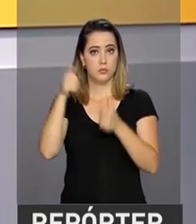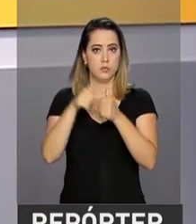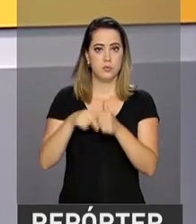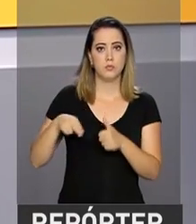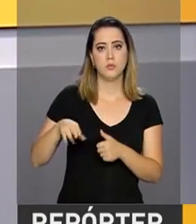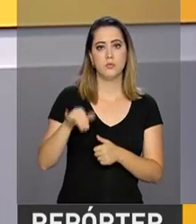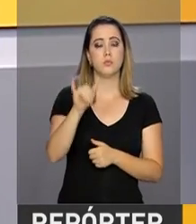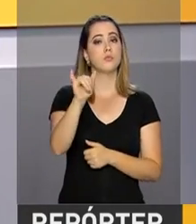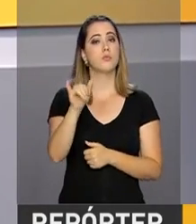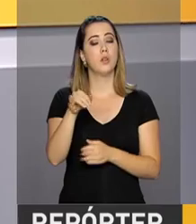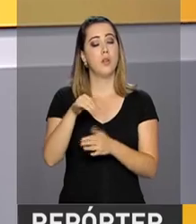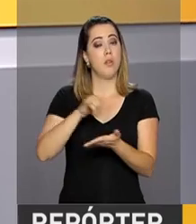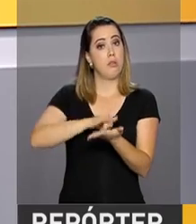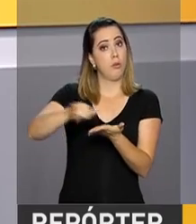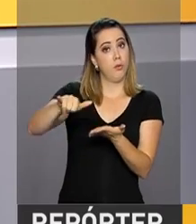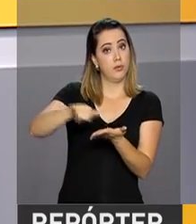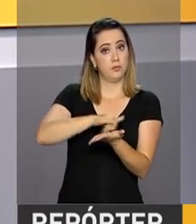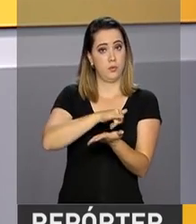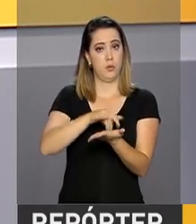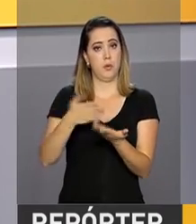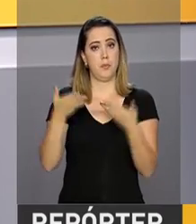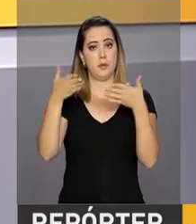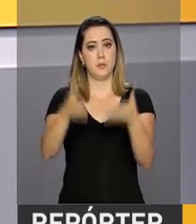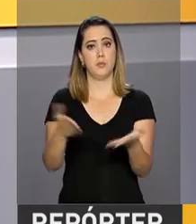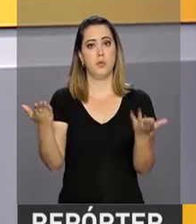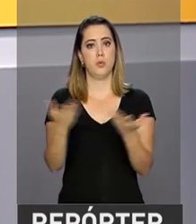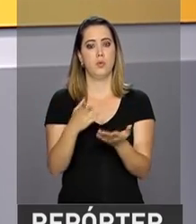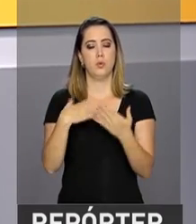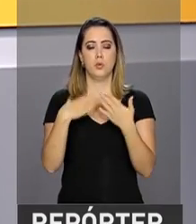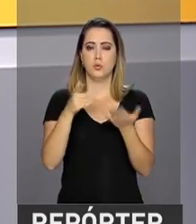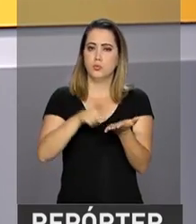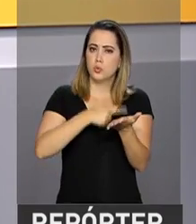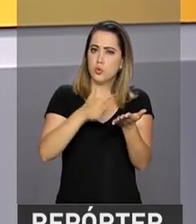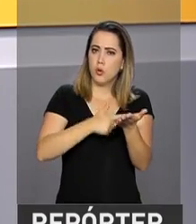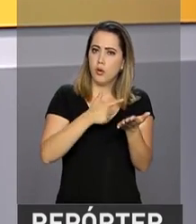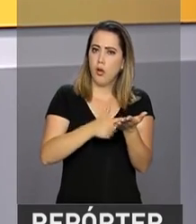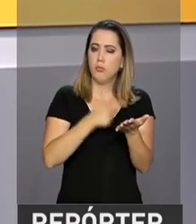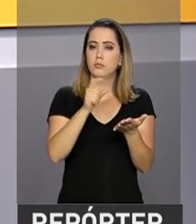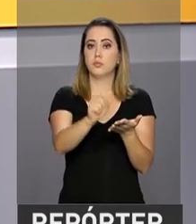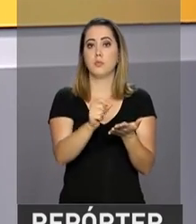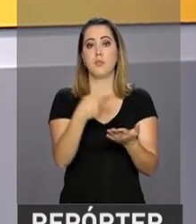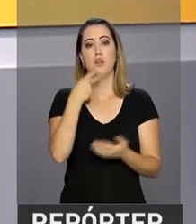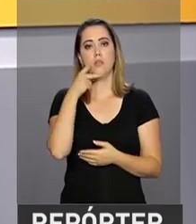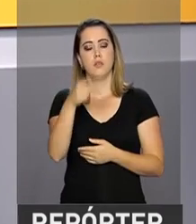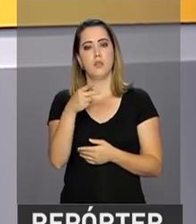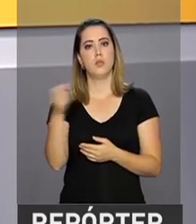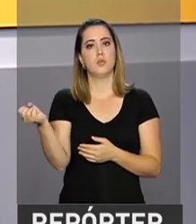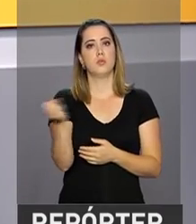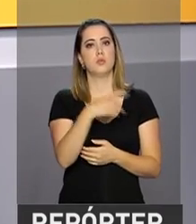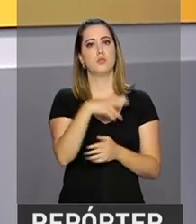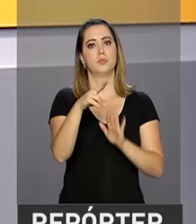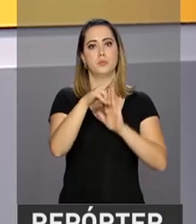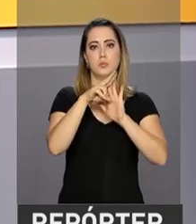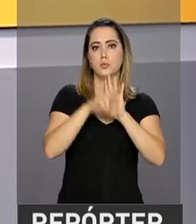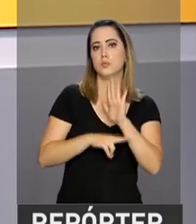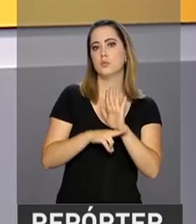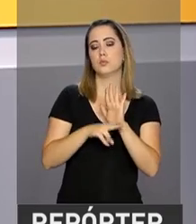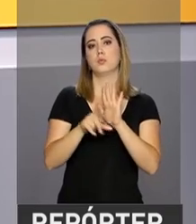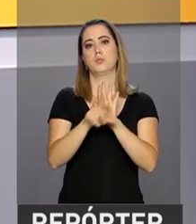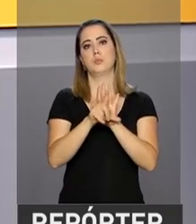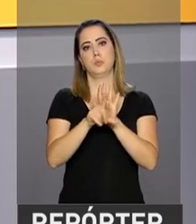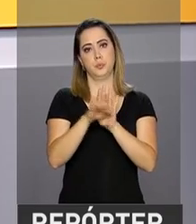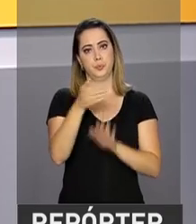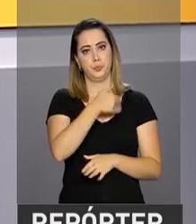está em nova york participou hoje de um evento do jornal financial times temer falou sobre as reformas estruturais que o governo vem fazendo